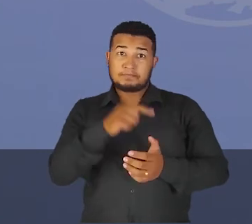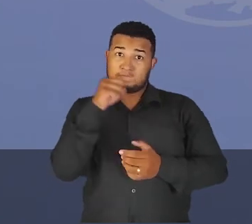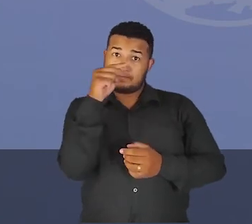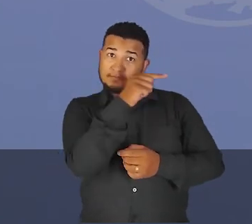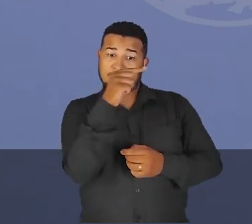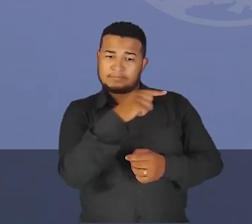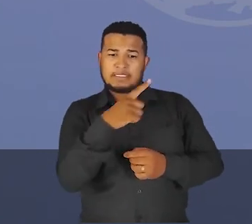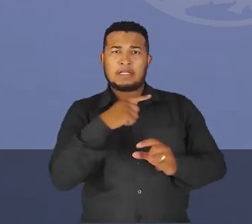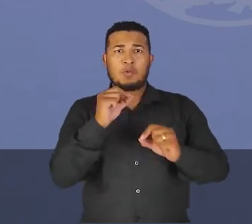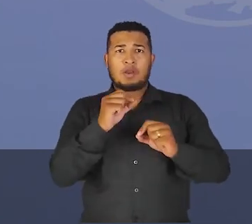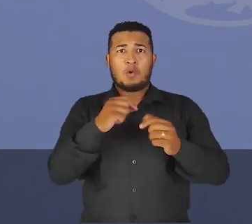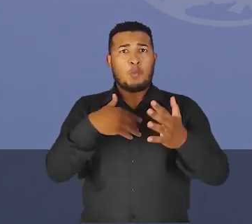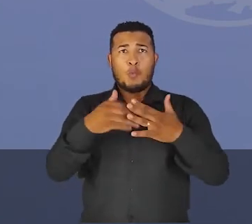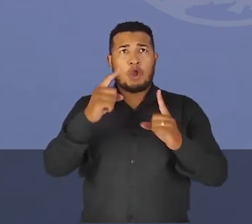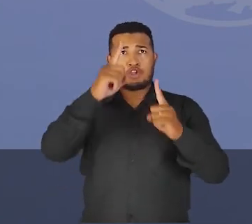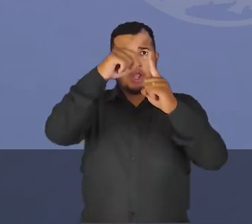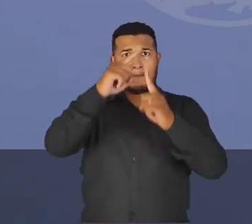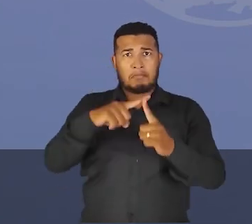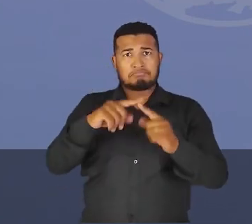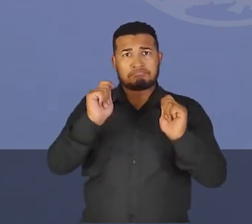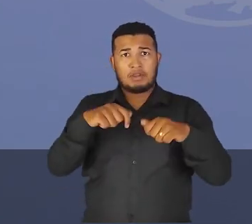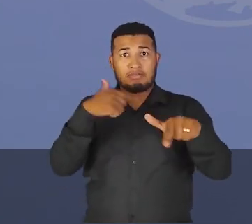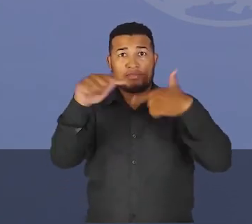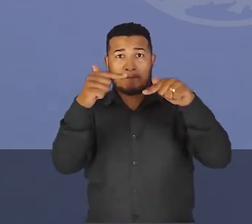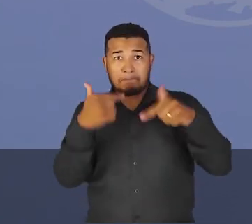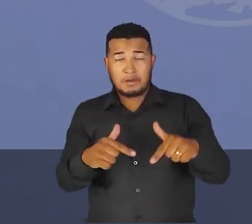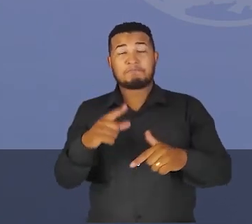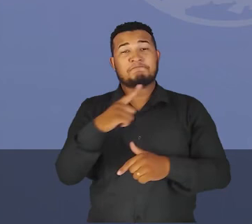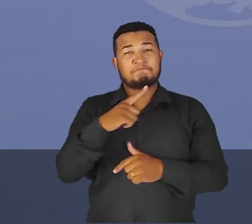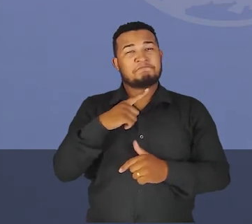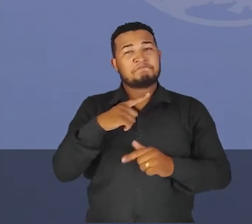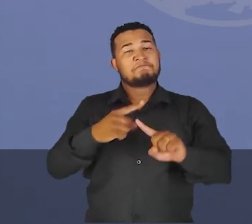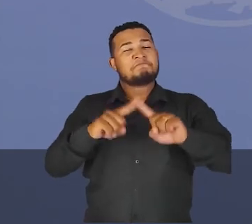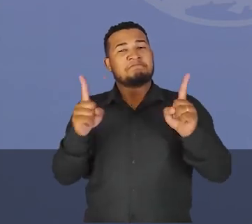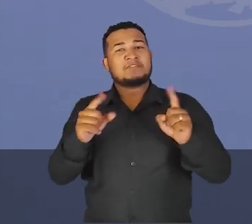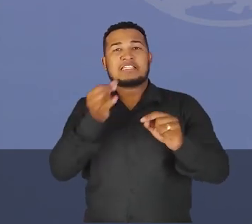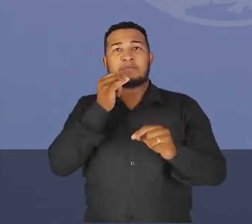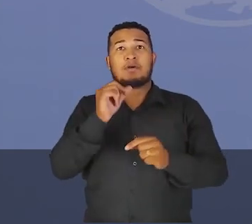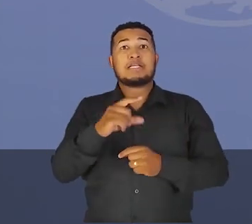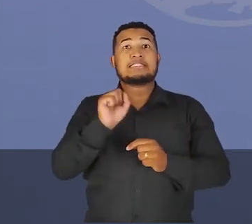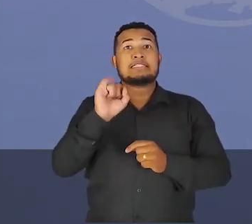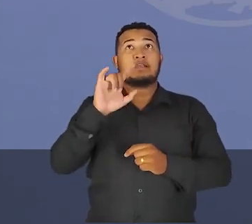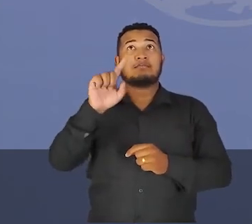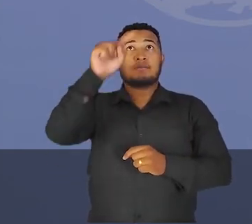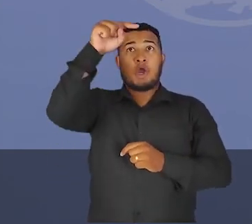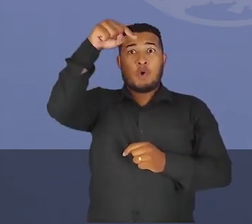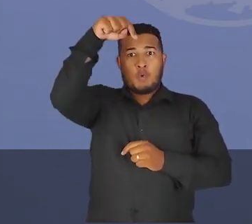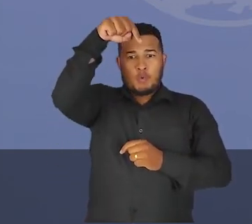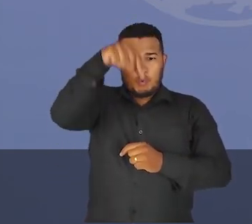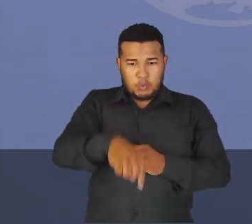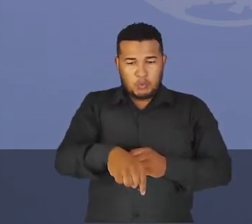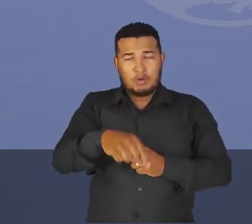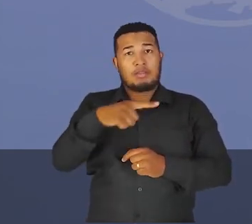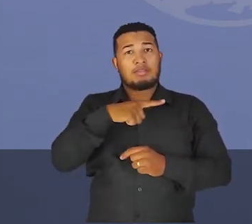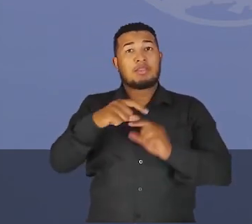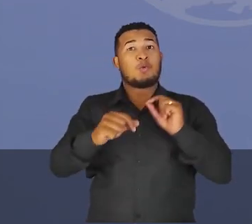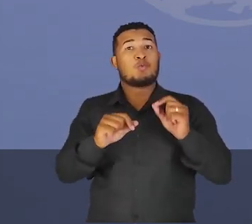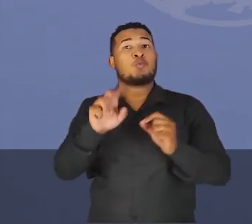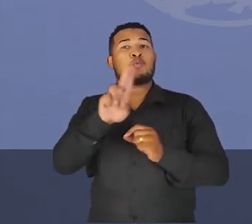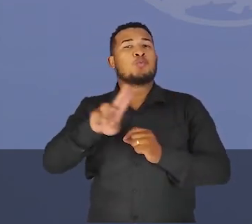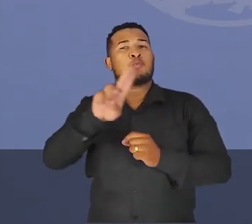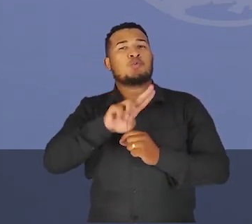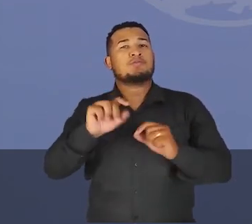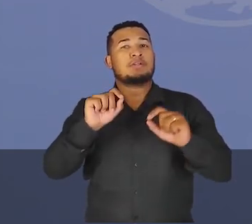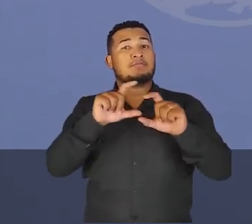caso, vai ter trabalho nos dois casos? Sim. Só que, quando ele estiver se deslocando de cima para baixo, nós vamos fazer uma adoção que